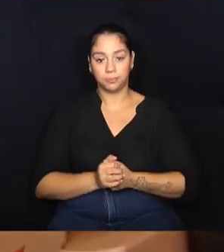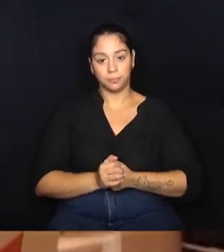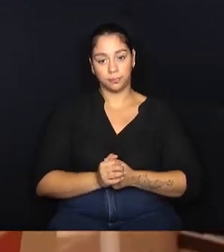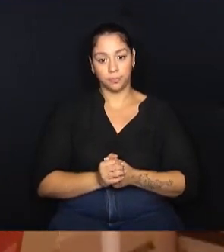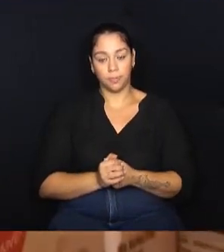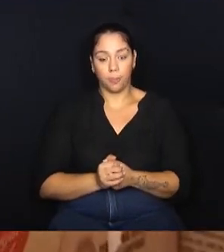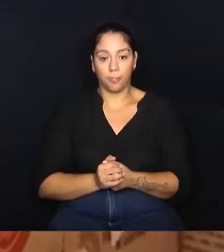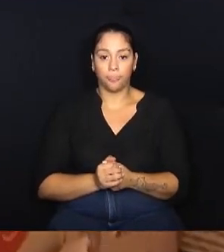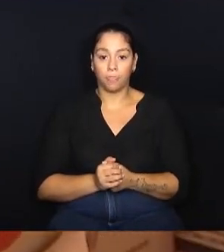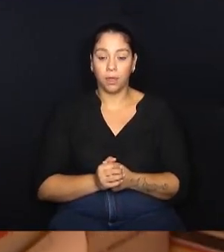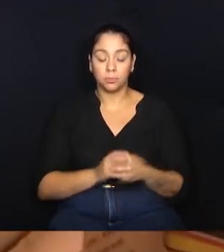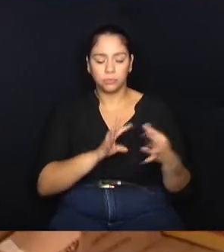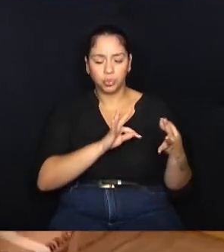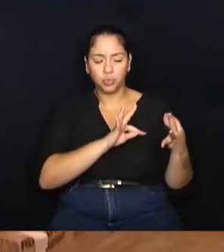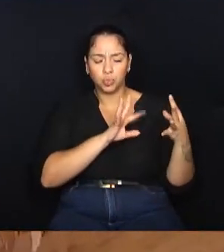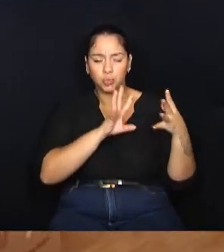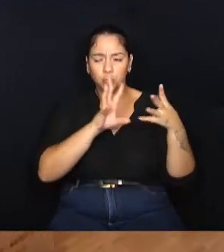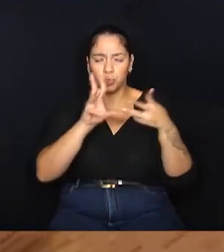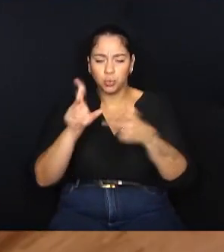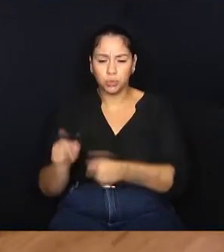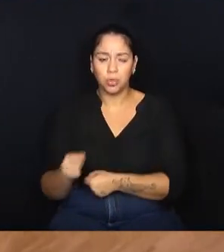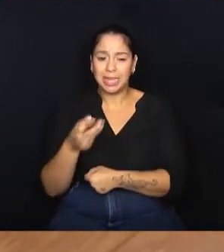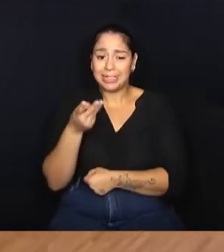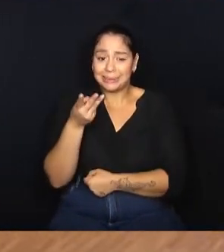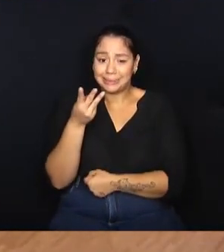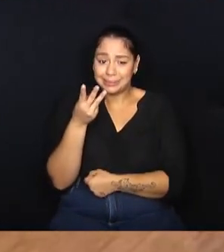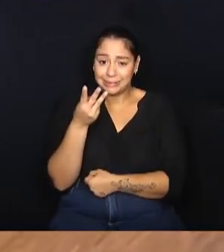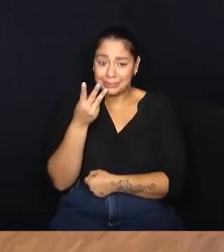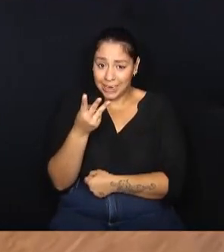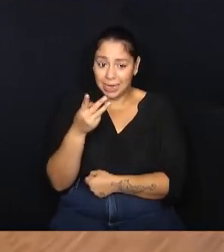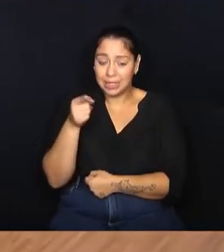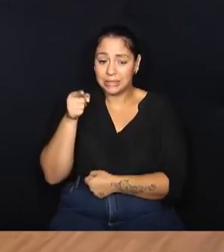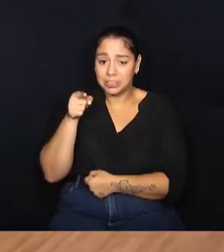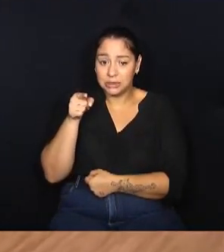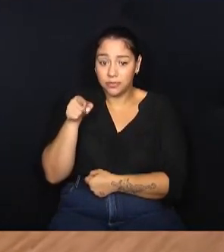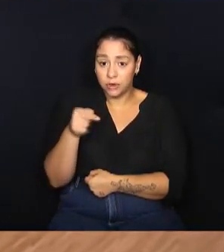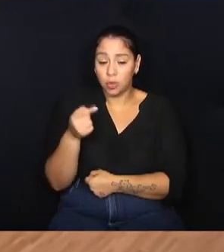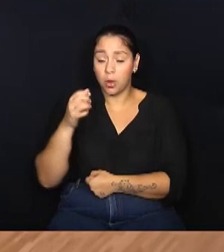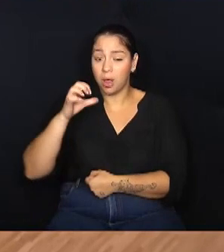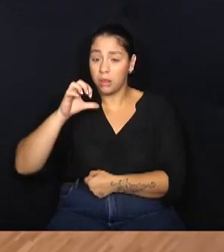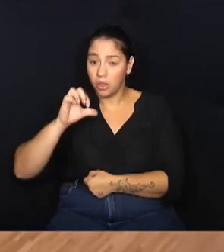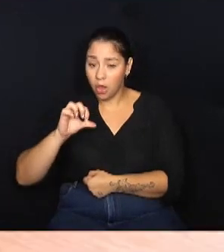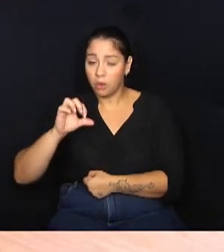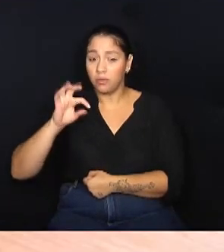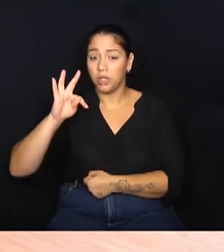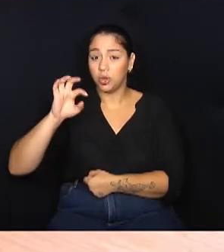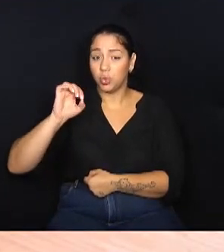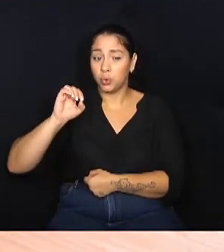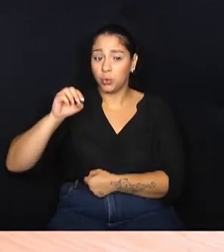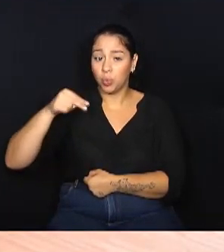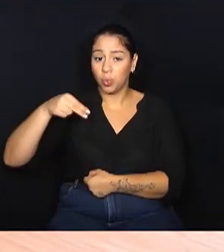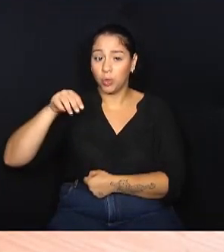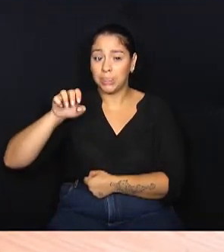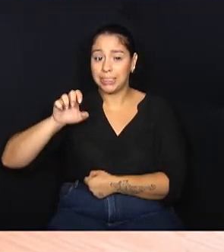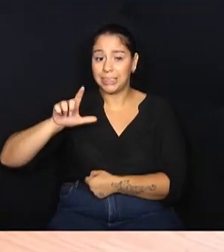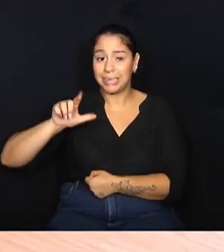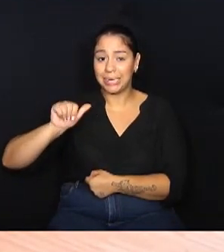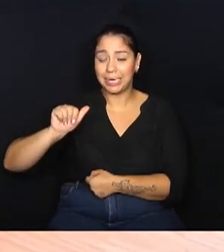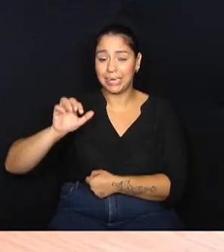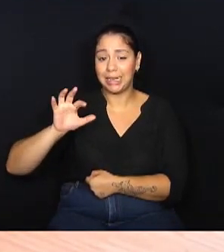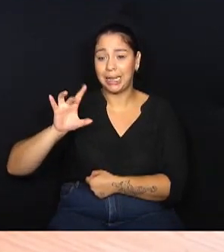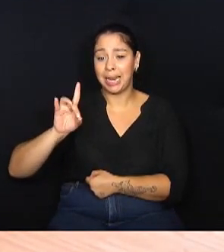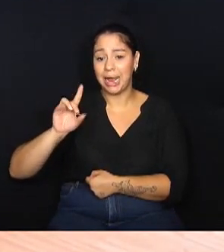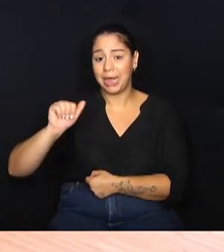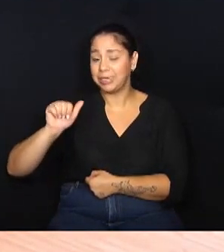Ao todo, foram arrecadadas 3,9 toneladas de itens, entre alimentos, roupas, material